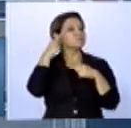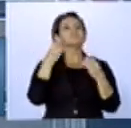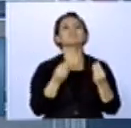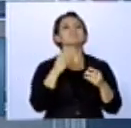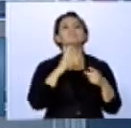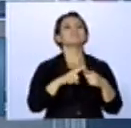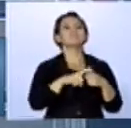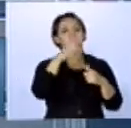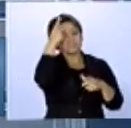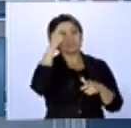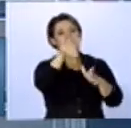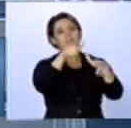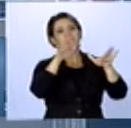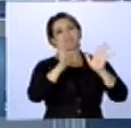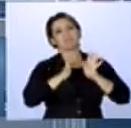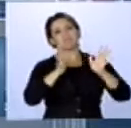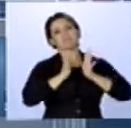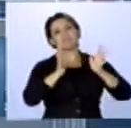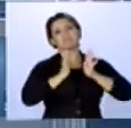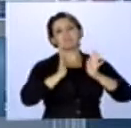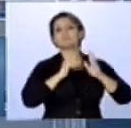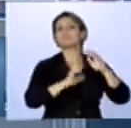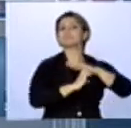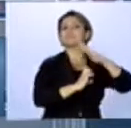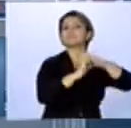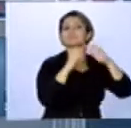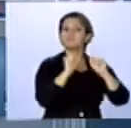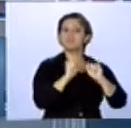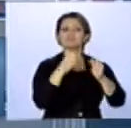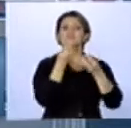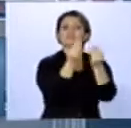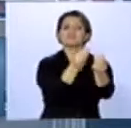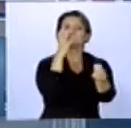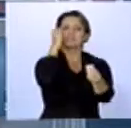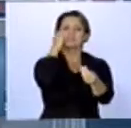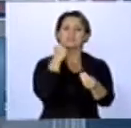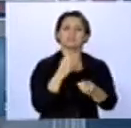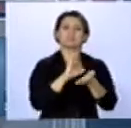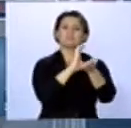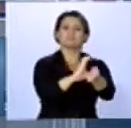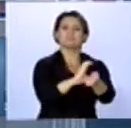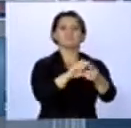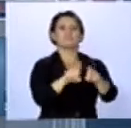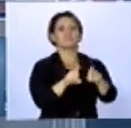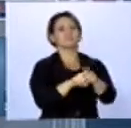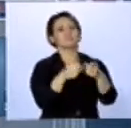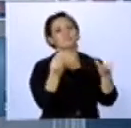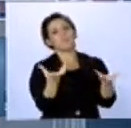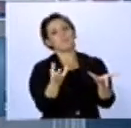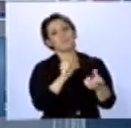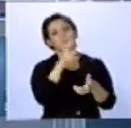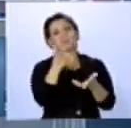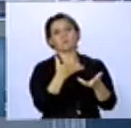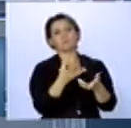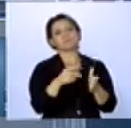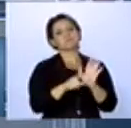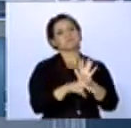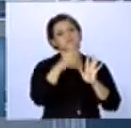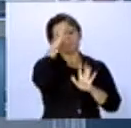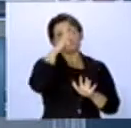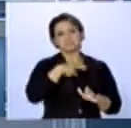econômico porque são empresários e podem realizar doações por suas empresas Ou mesmo alto doações